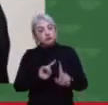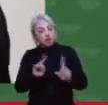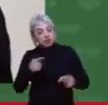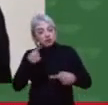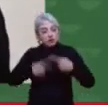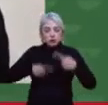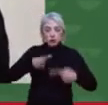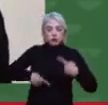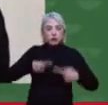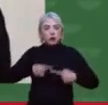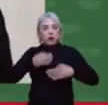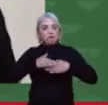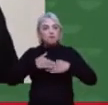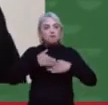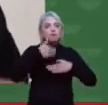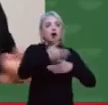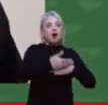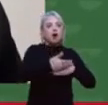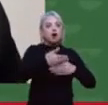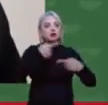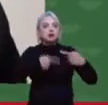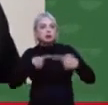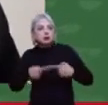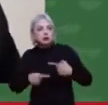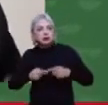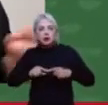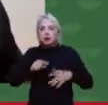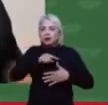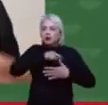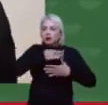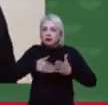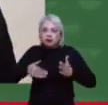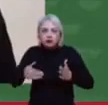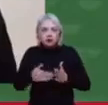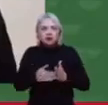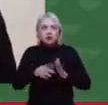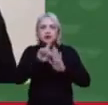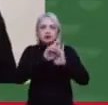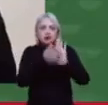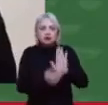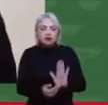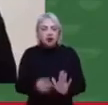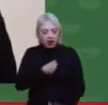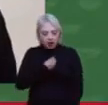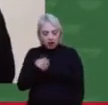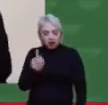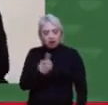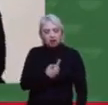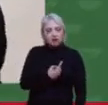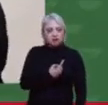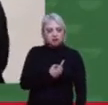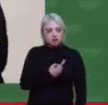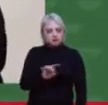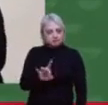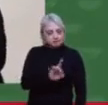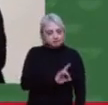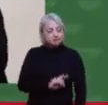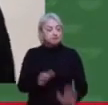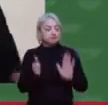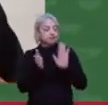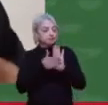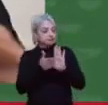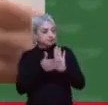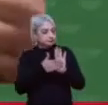que discutir política externa, nós temos que discutir, enfim, tudo aquilo que determina a vida de cada um de nós. E essa